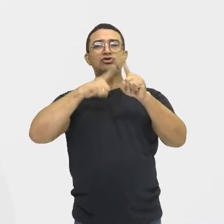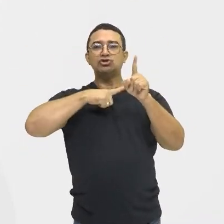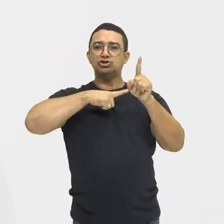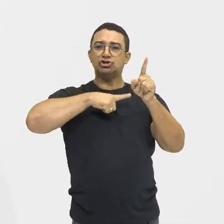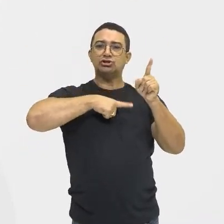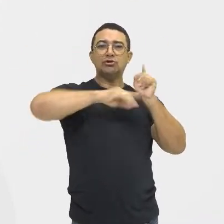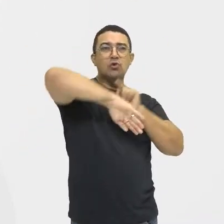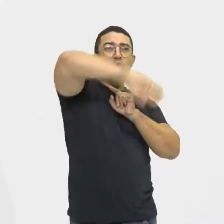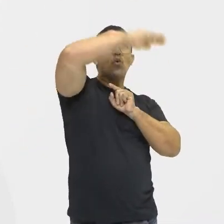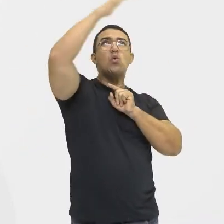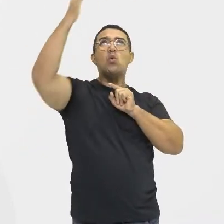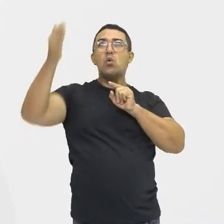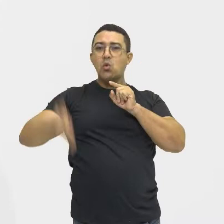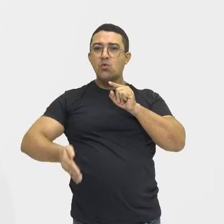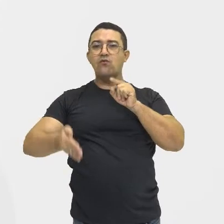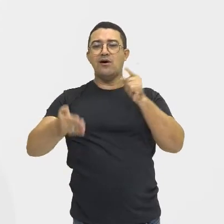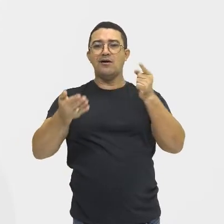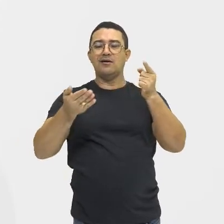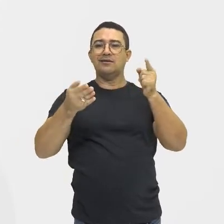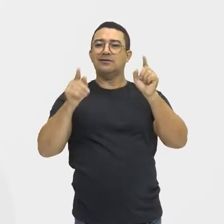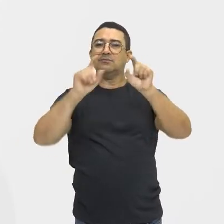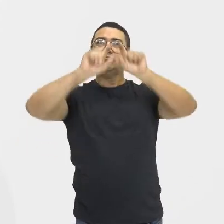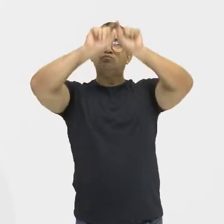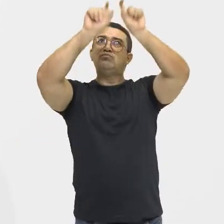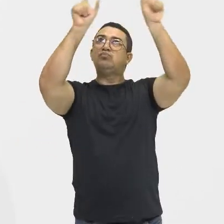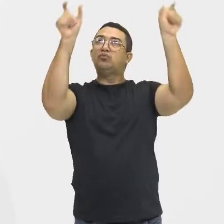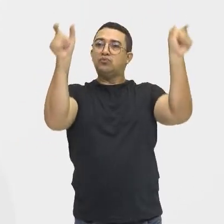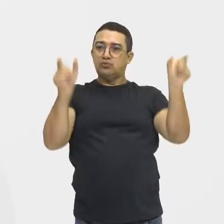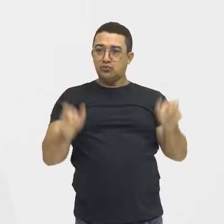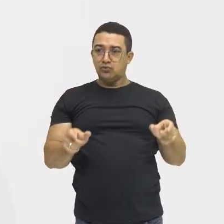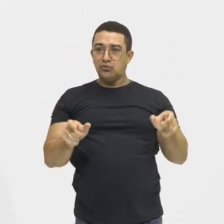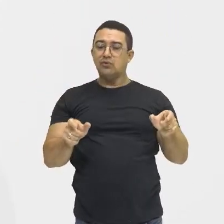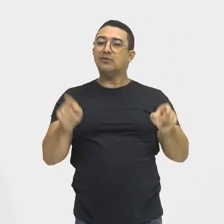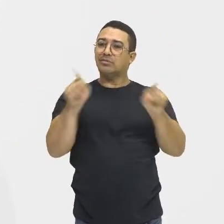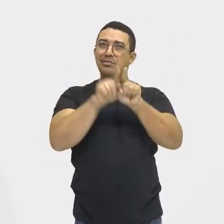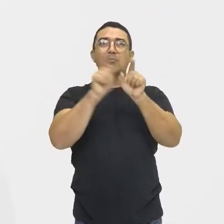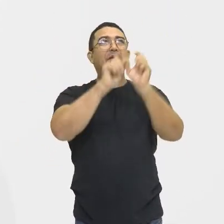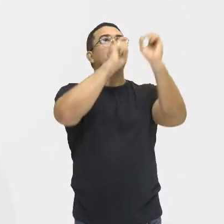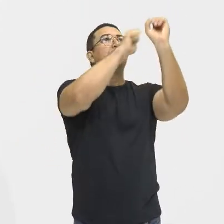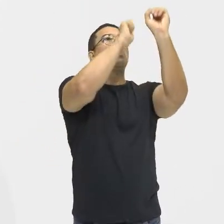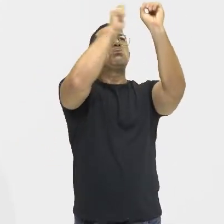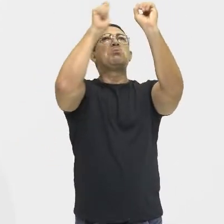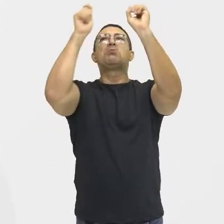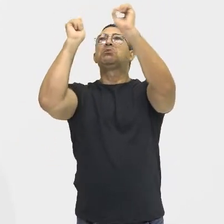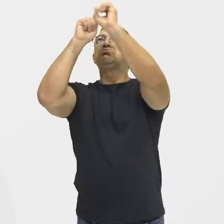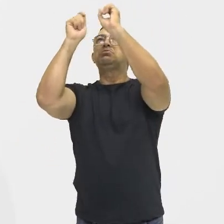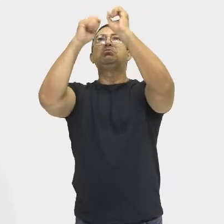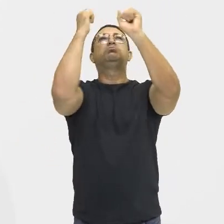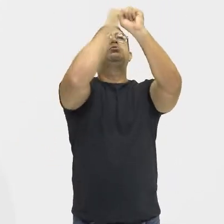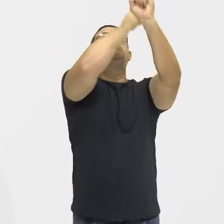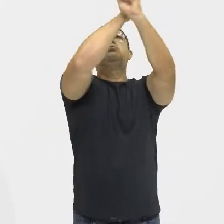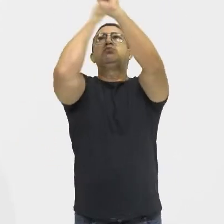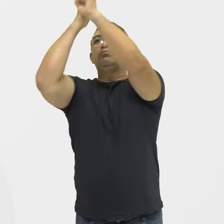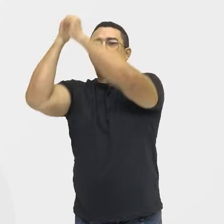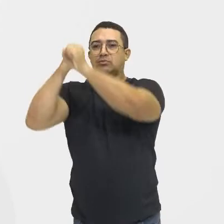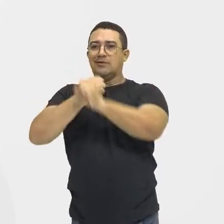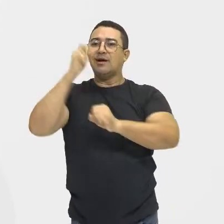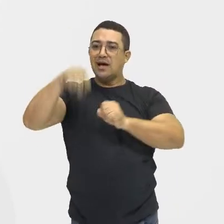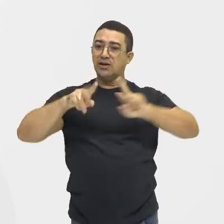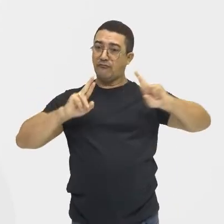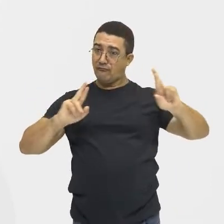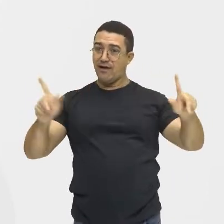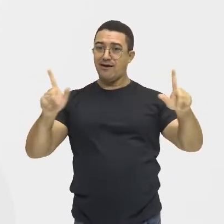e contracurvas, né? O arco, nesse momento, é muito explorado na arquitetura, tá? Porque